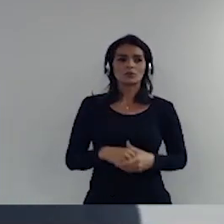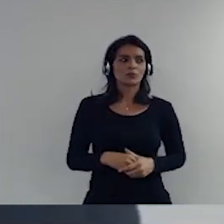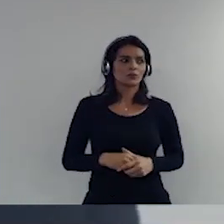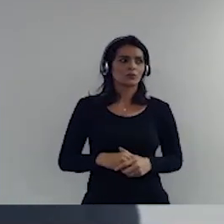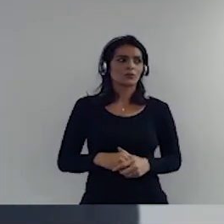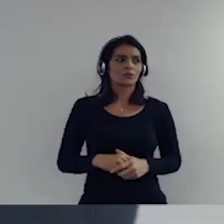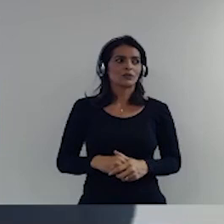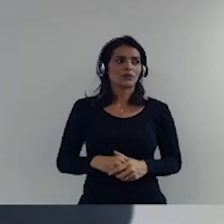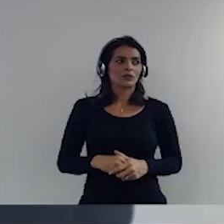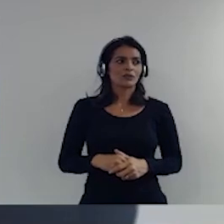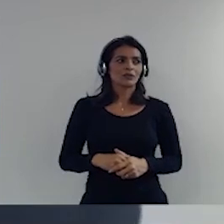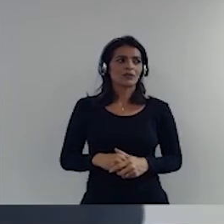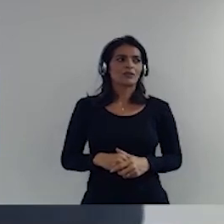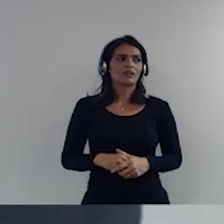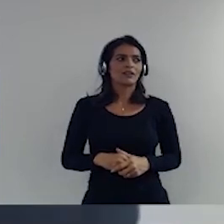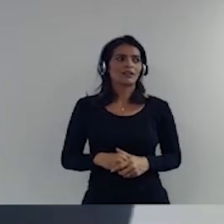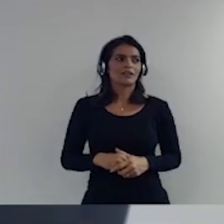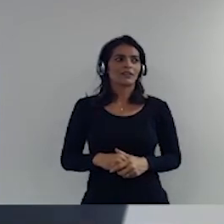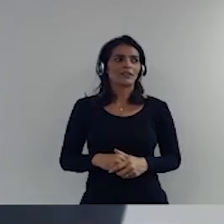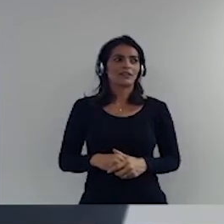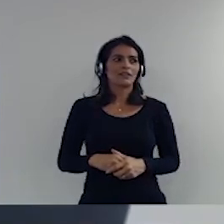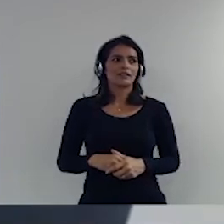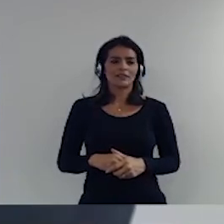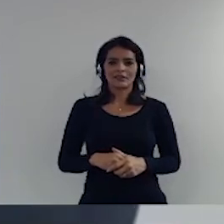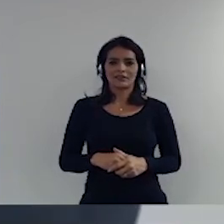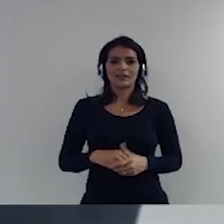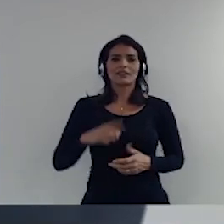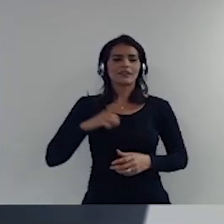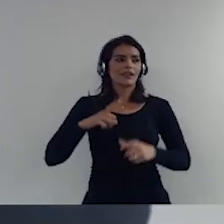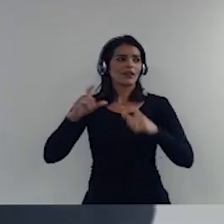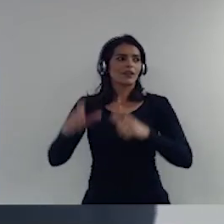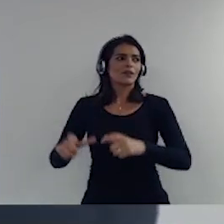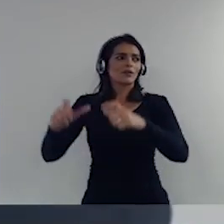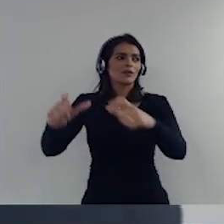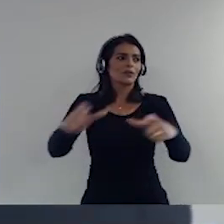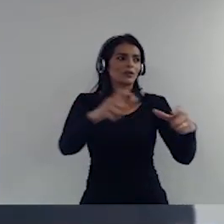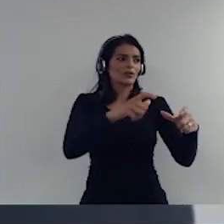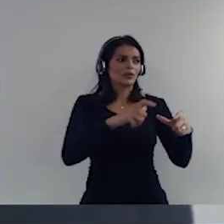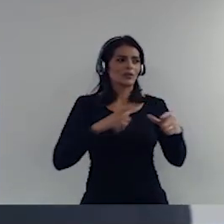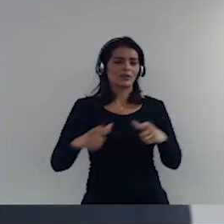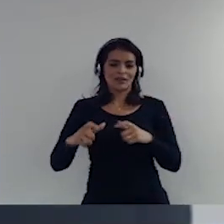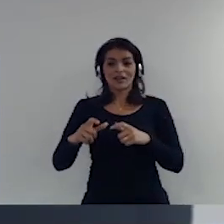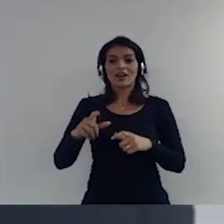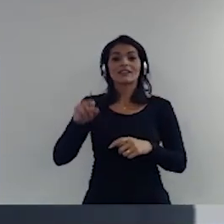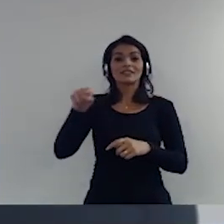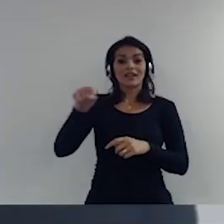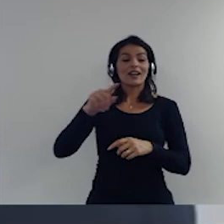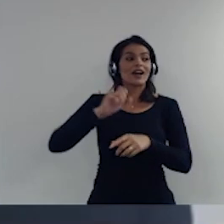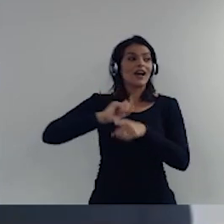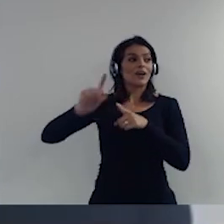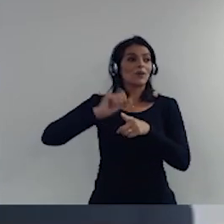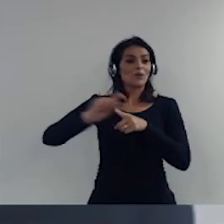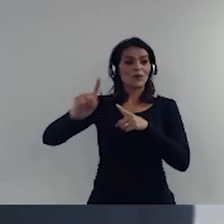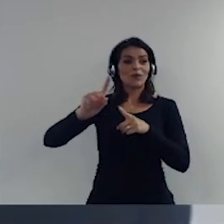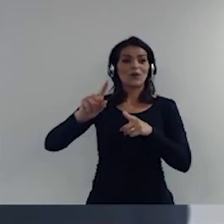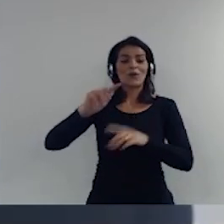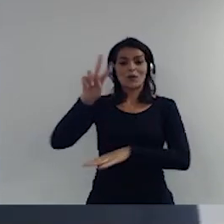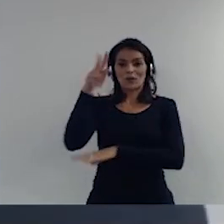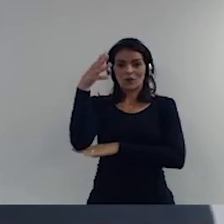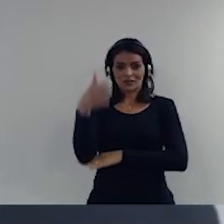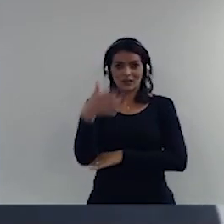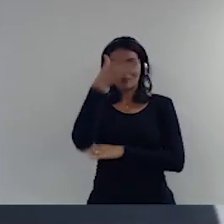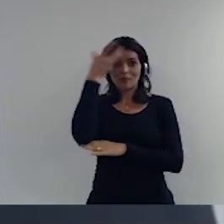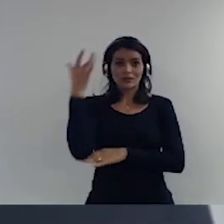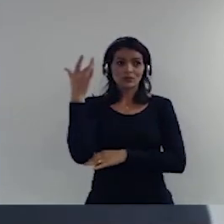triste imaginando, por exemplo, tem lugares, em Cuiabá, por exemplo, eles alugaram um hotel, a prefeitura alugou um hotel para